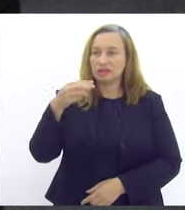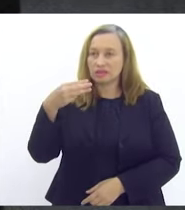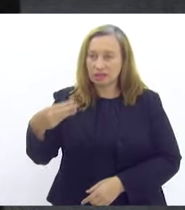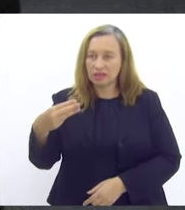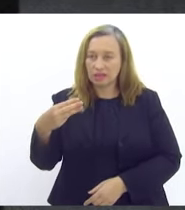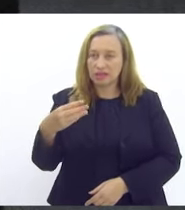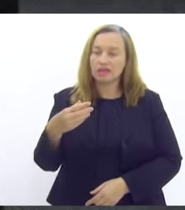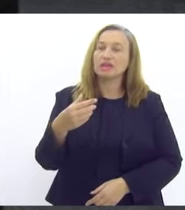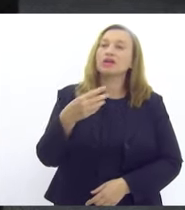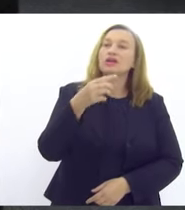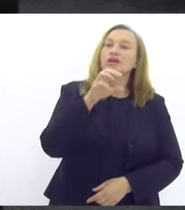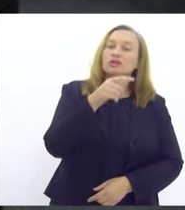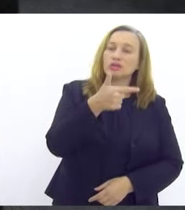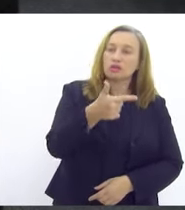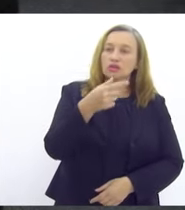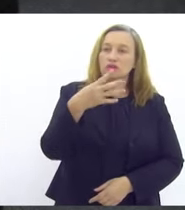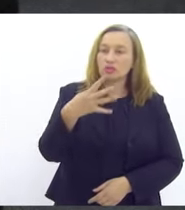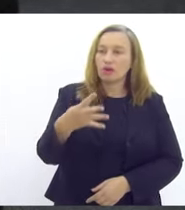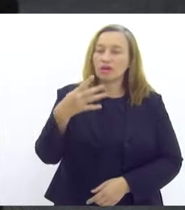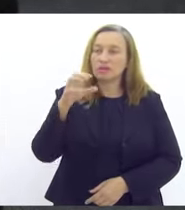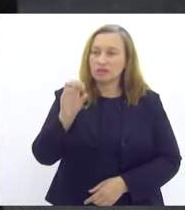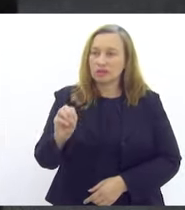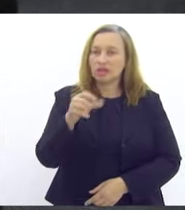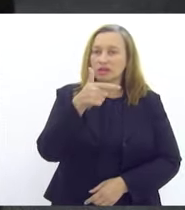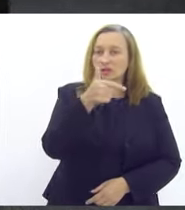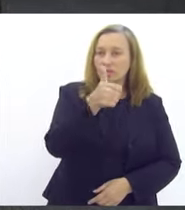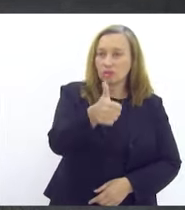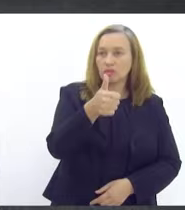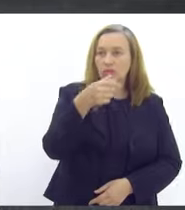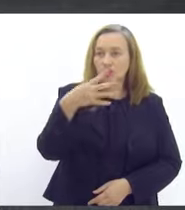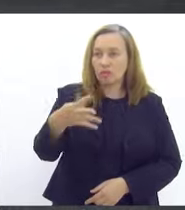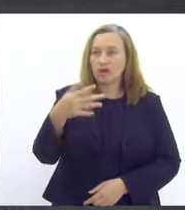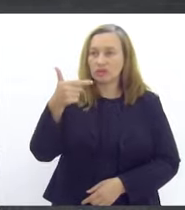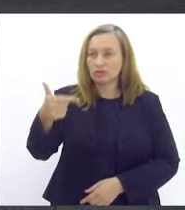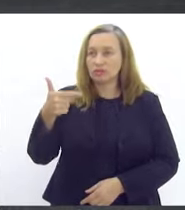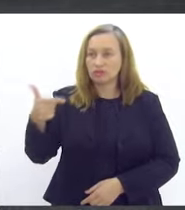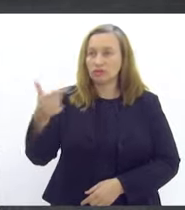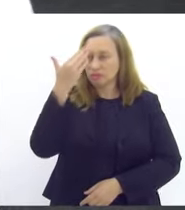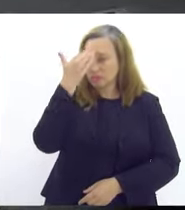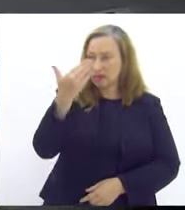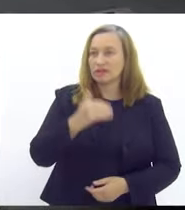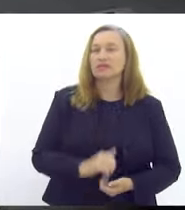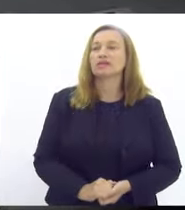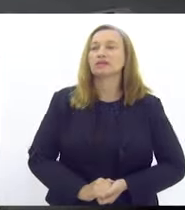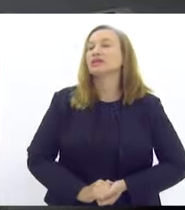PL 240 e PL 1422. Muito obrigada.